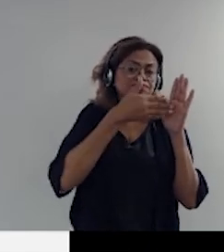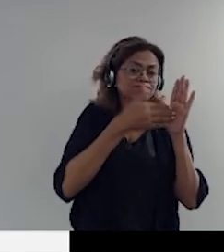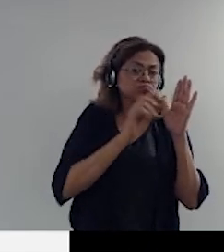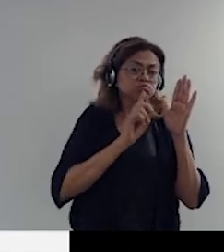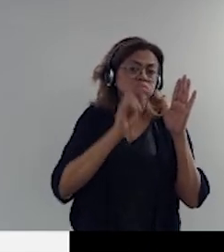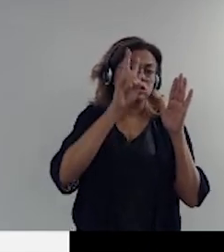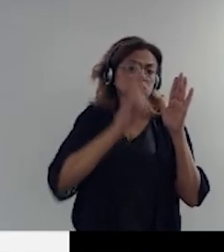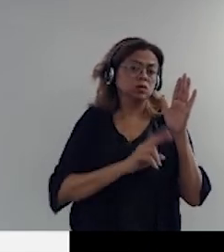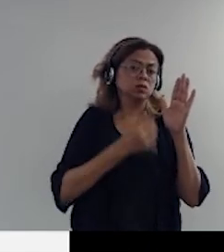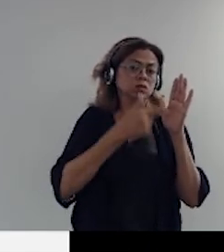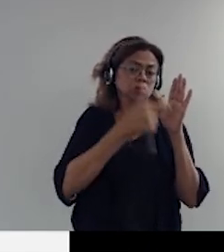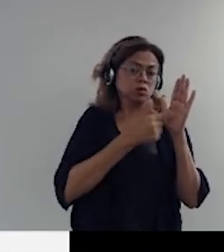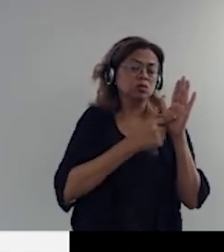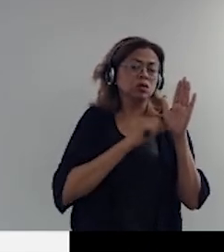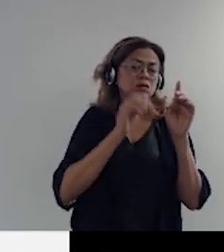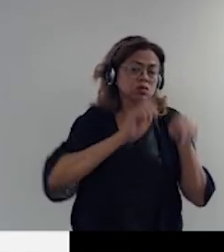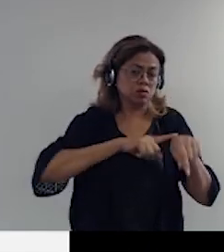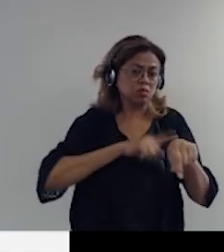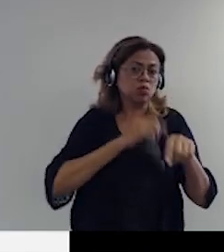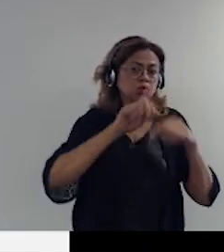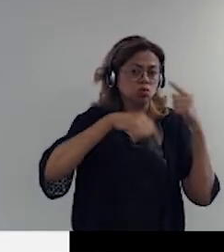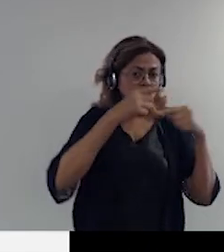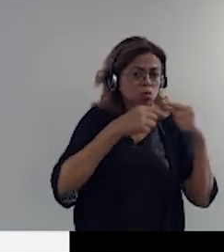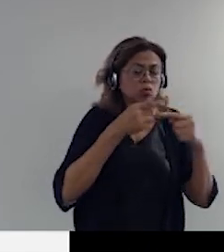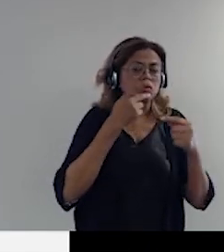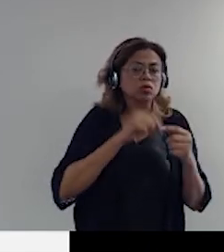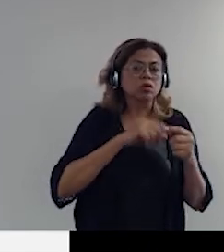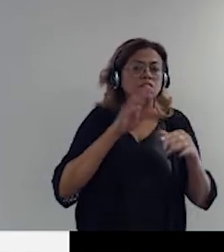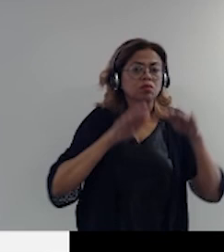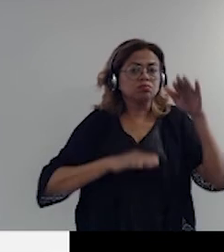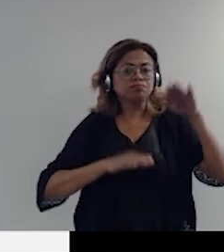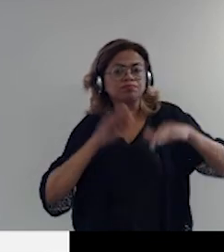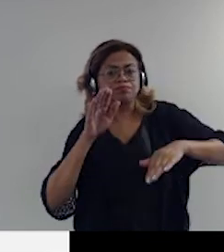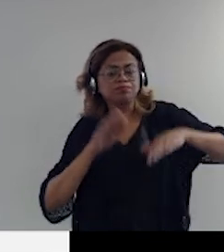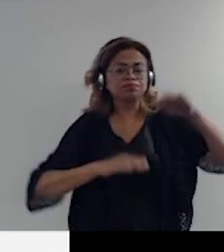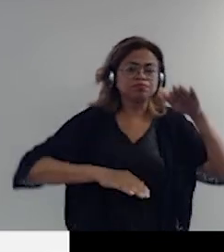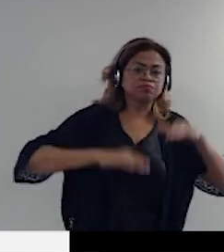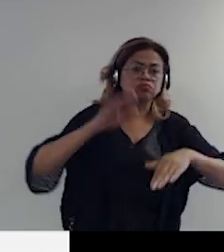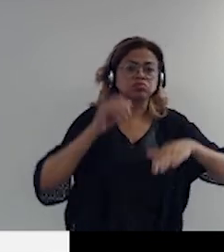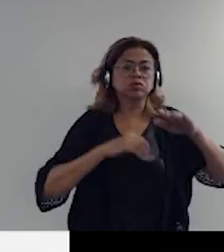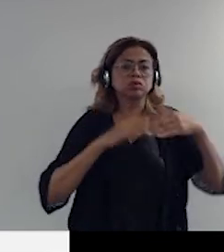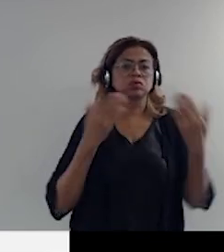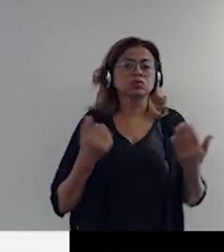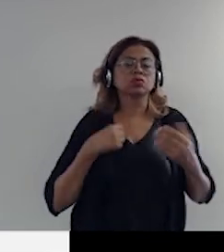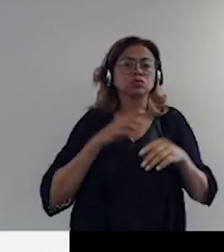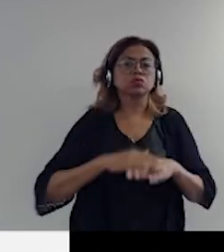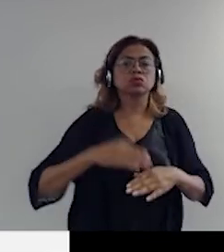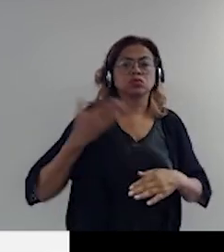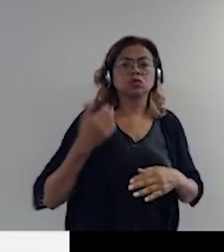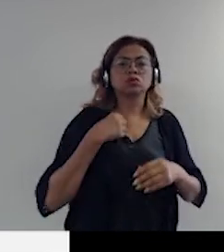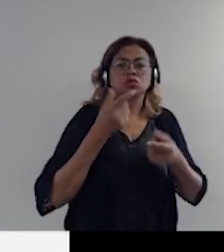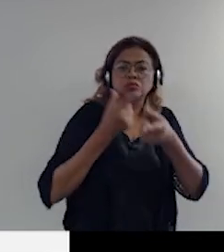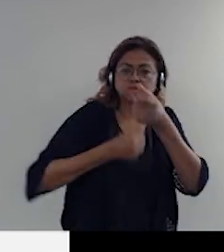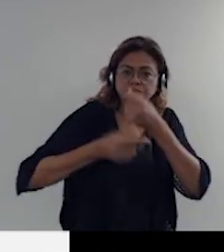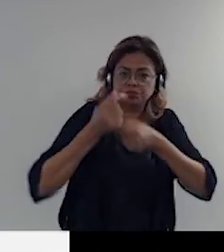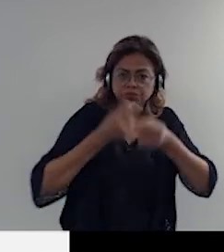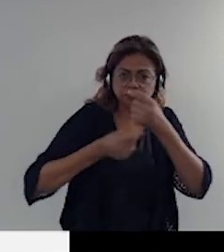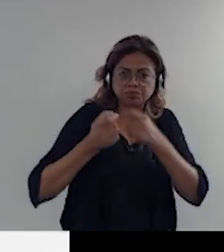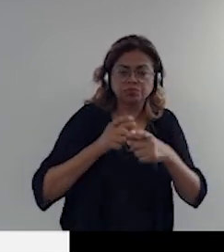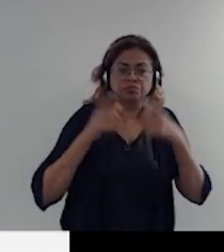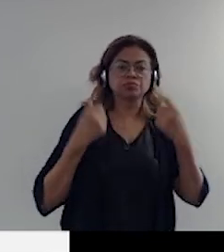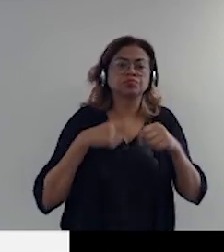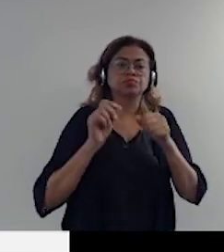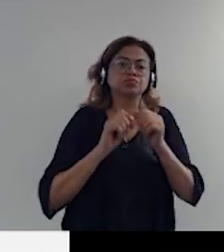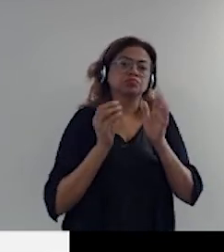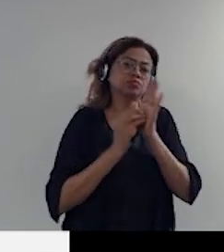uma vez sequer nesse período todo de grande volatilidade, aumento muito grande das negociações por